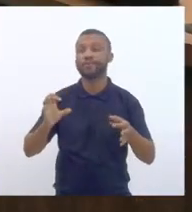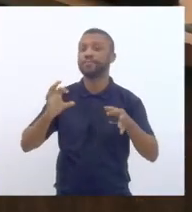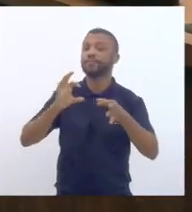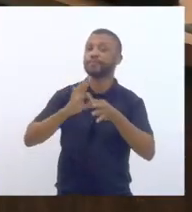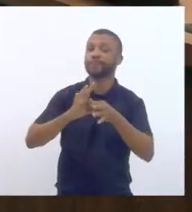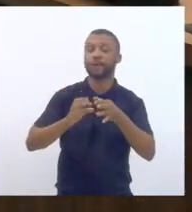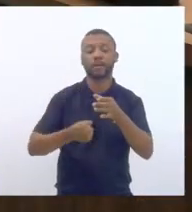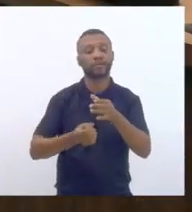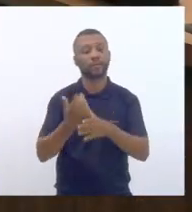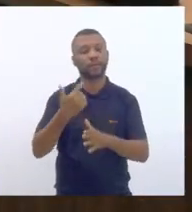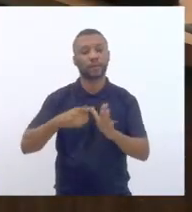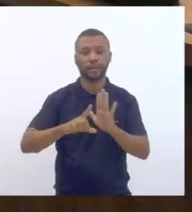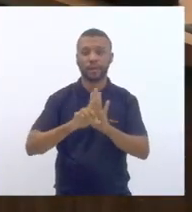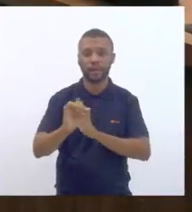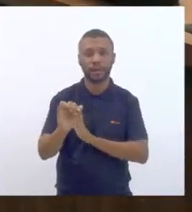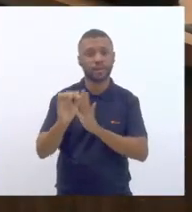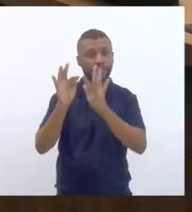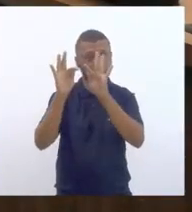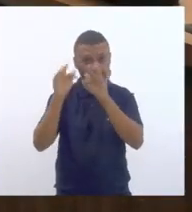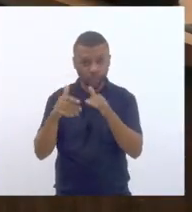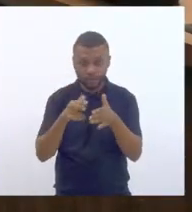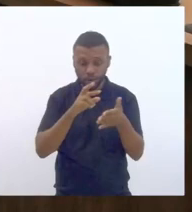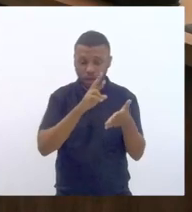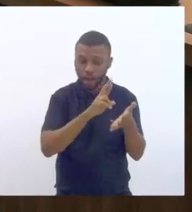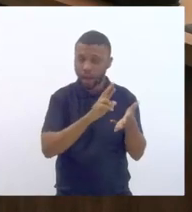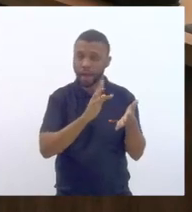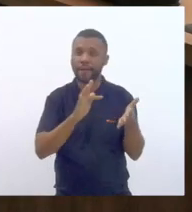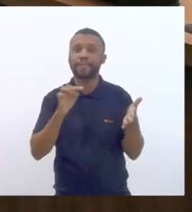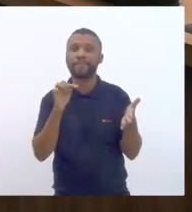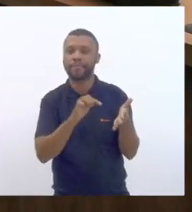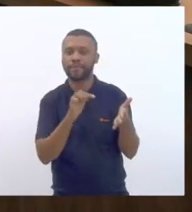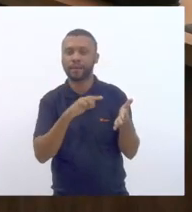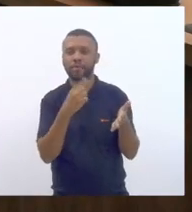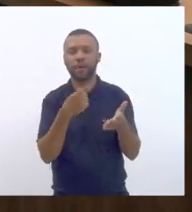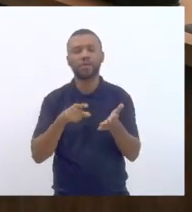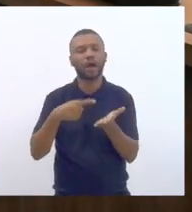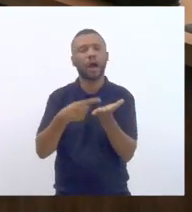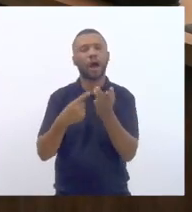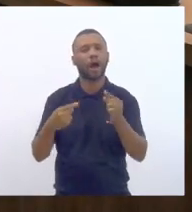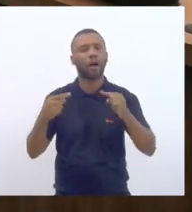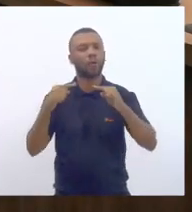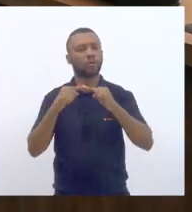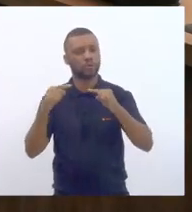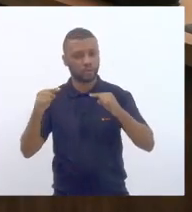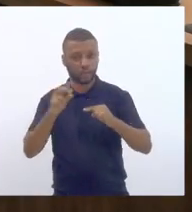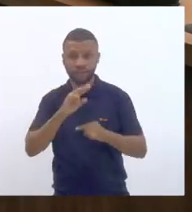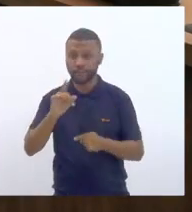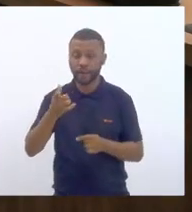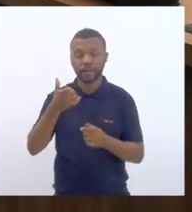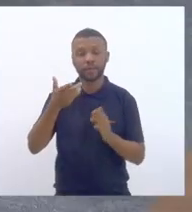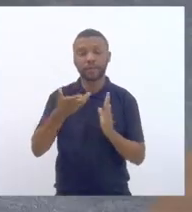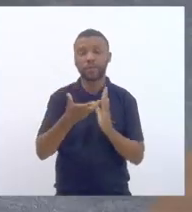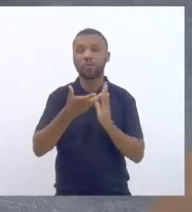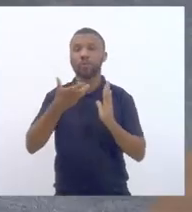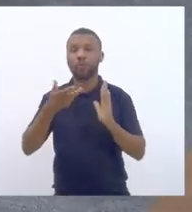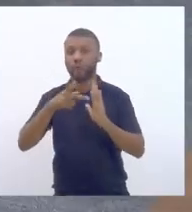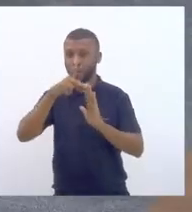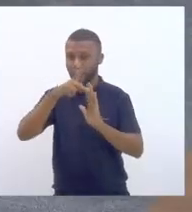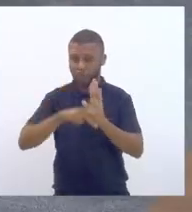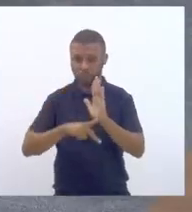lei ao fim do regime de recuperação fiscal. Então, a gente acordou que a gente destacaria o